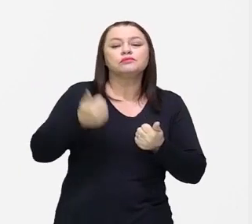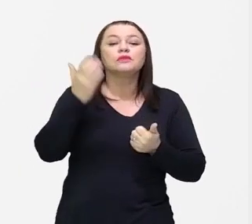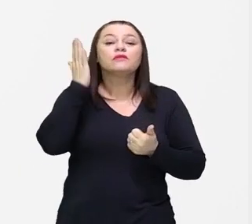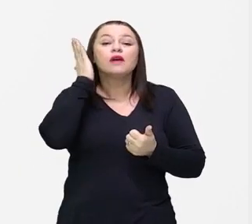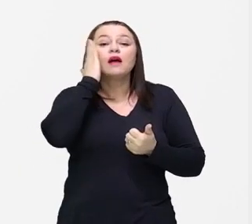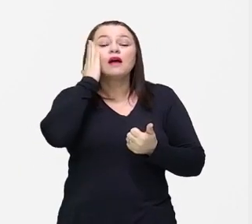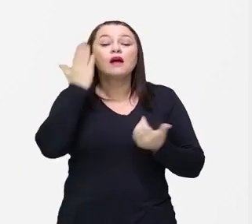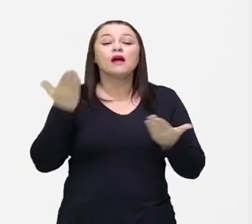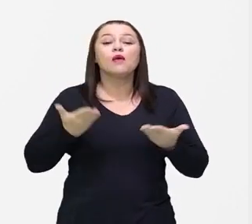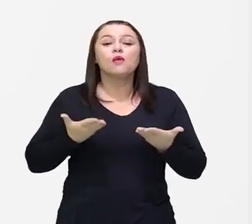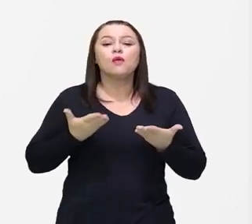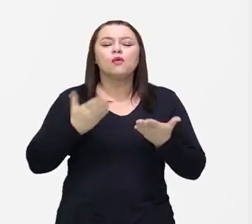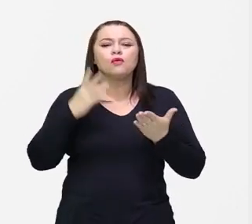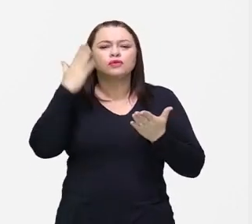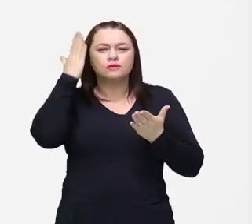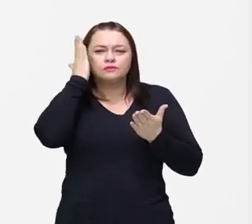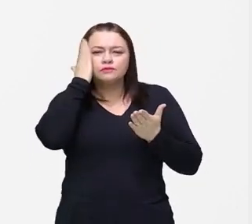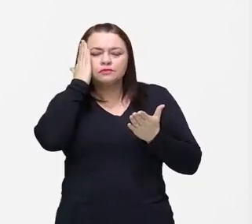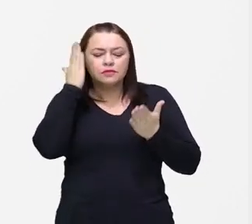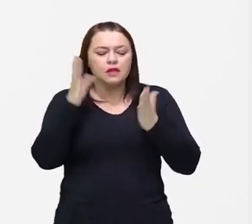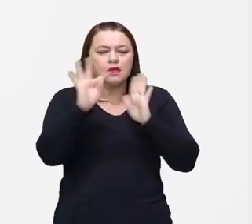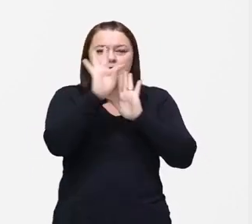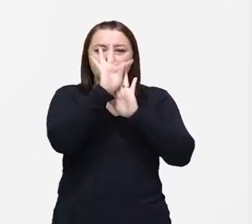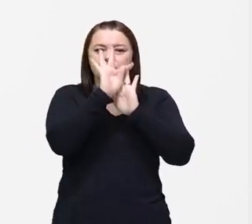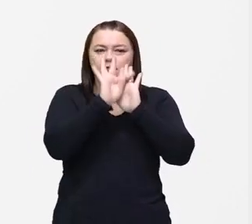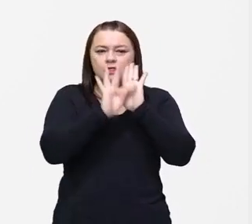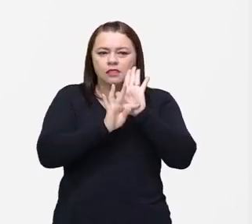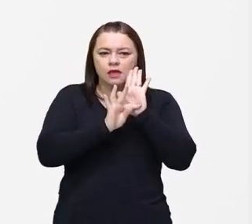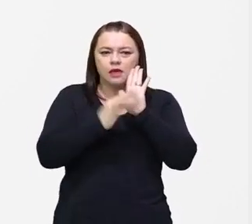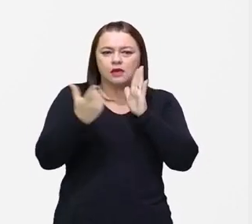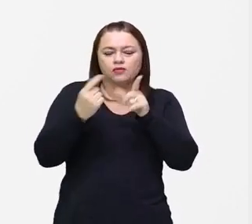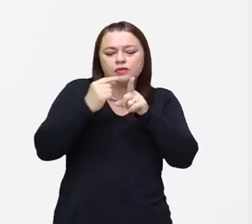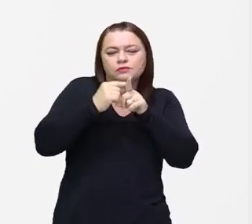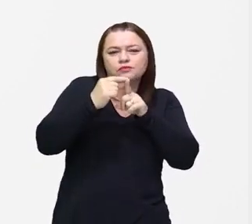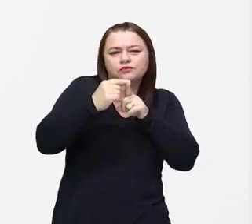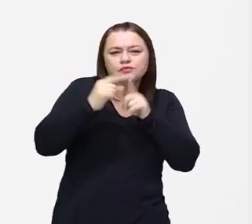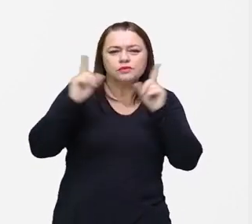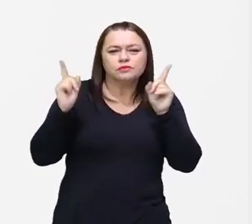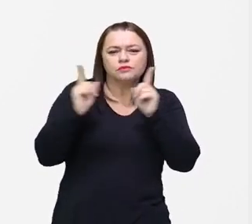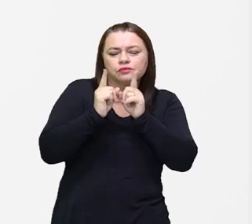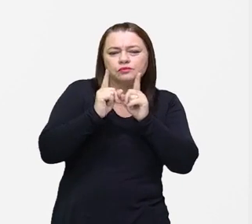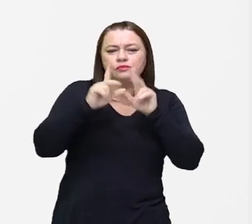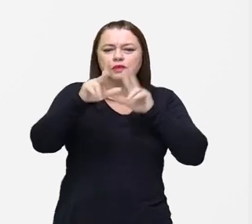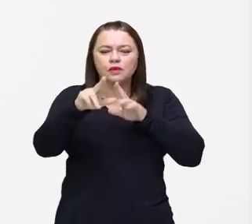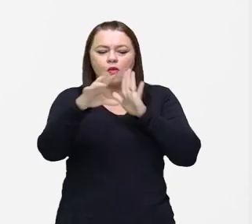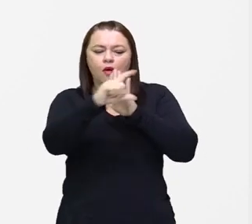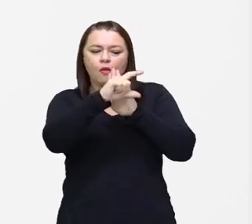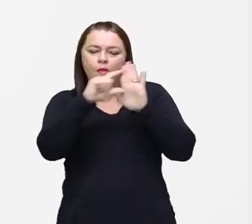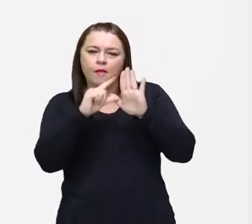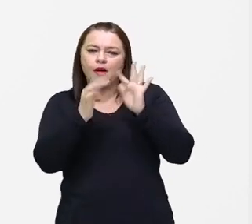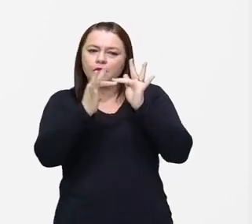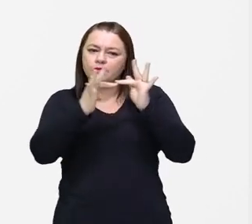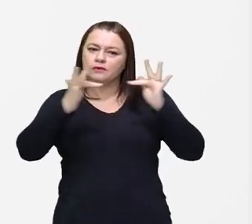texto e suas unidades menores, como o parágrafo e a frase.